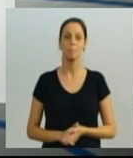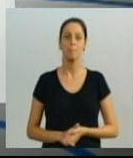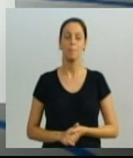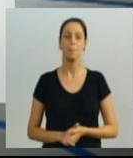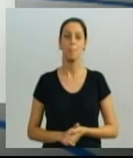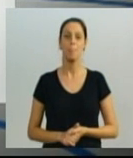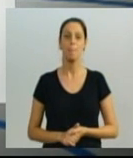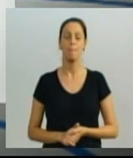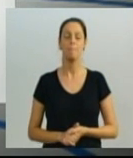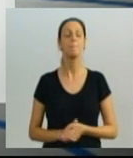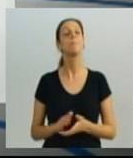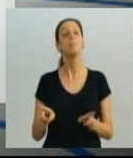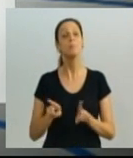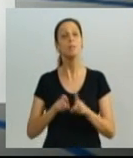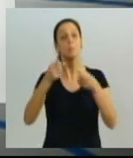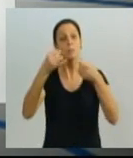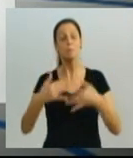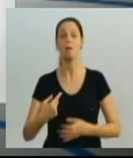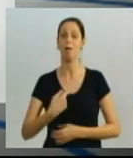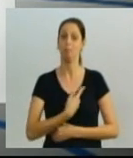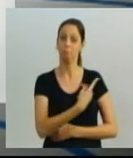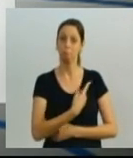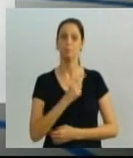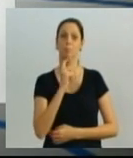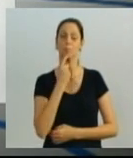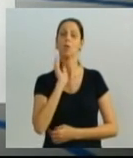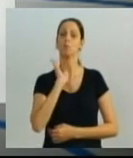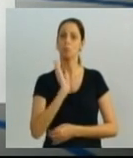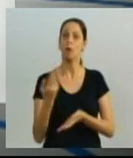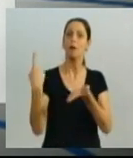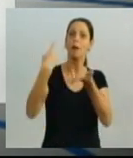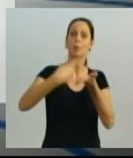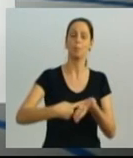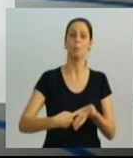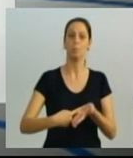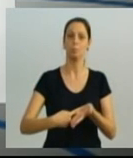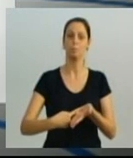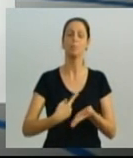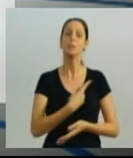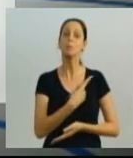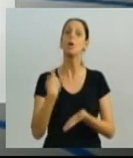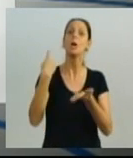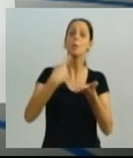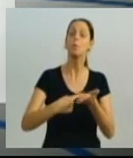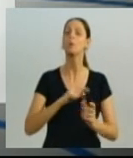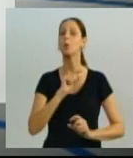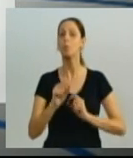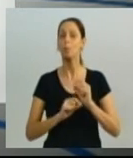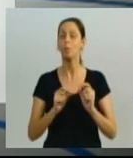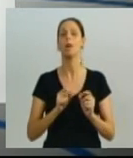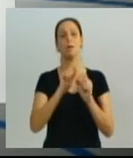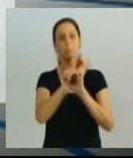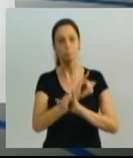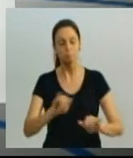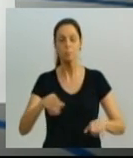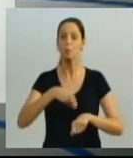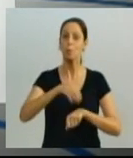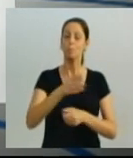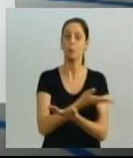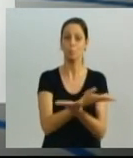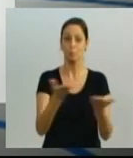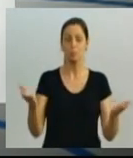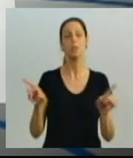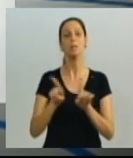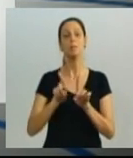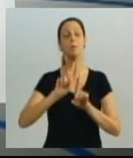E desde já dizer, eu e o vereador Robinho já fizemos um primeiro acordo, e esse acordo nós queremos dividir aqui com os 15 vereadores e depois com o apoio